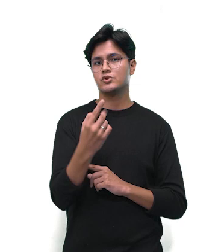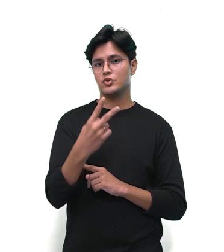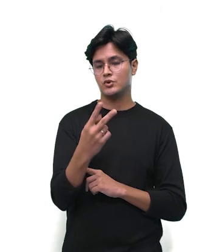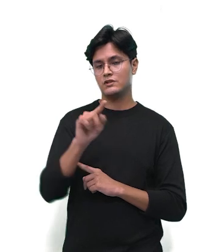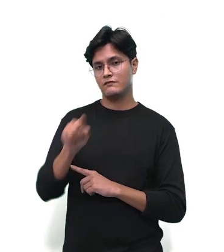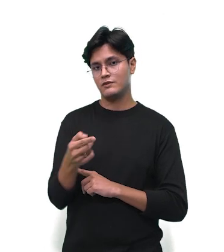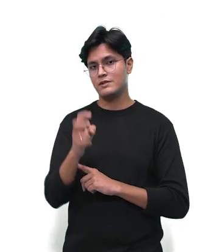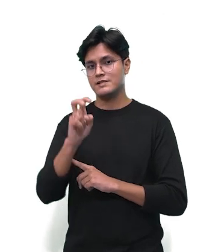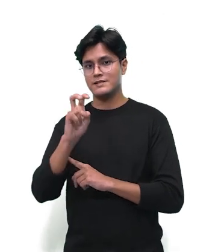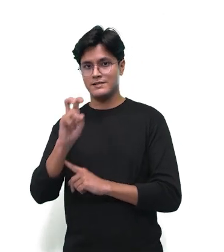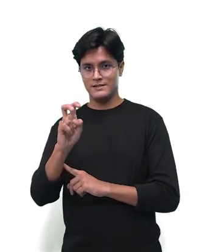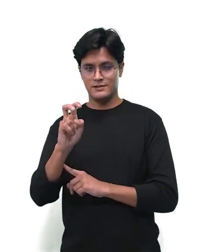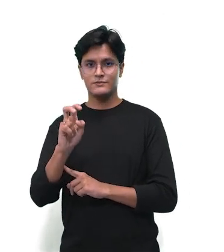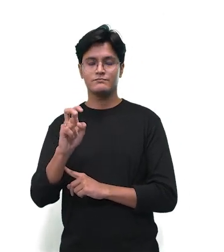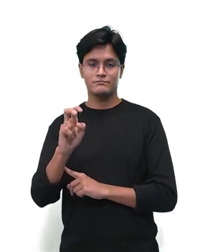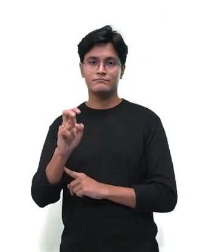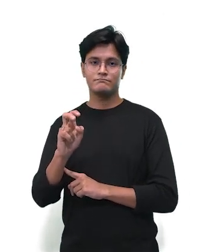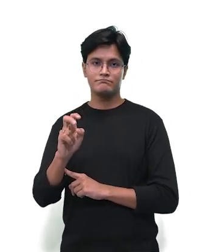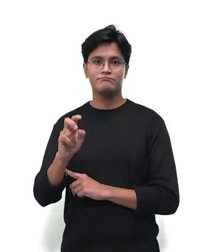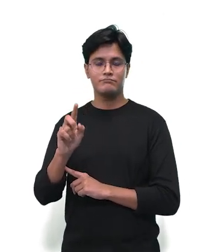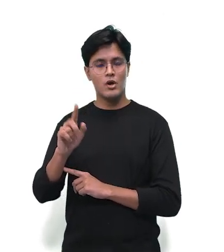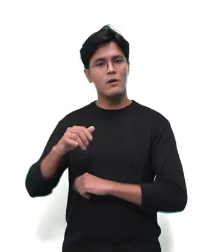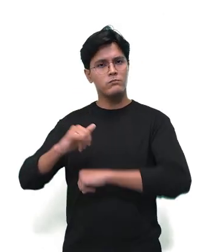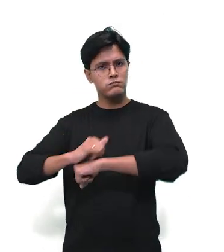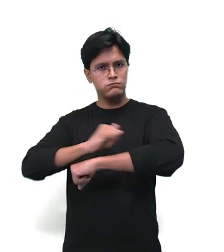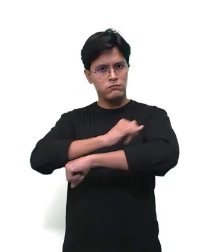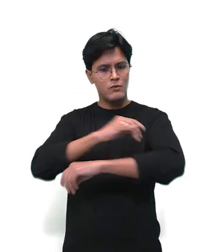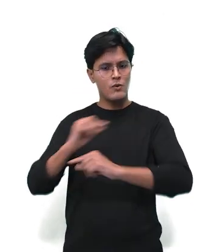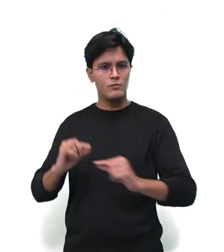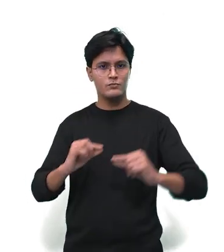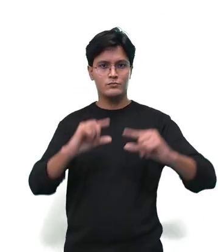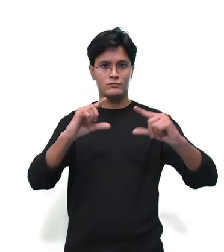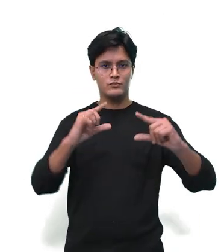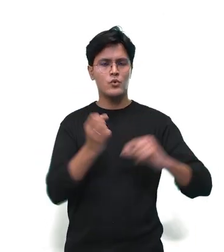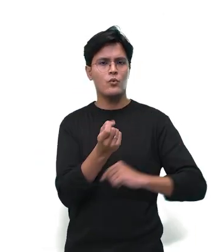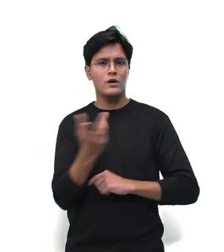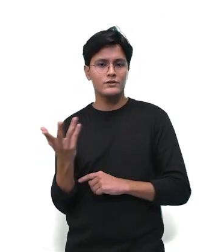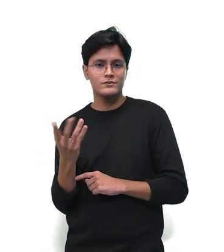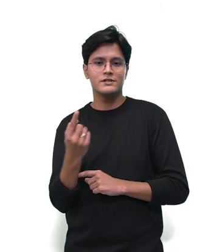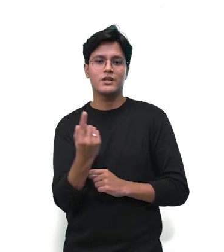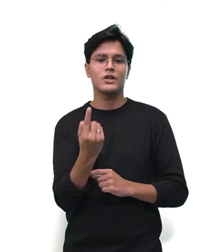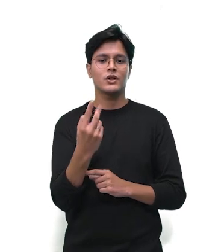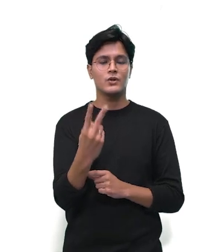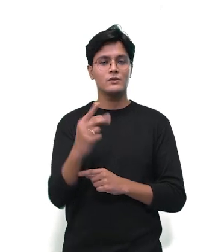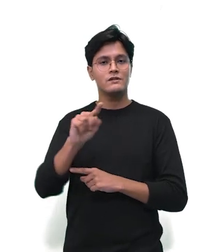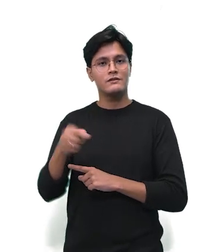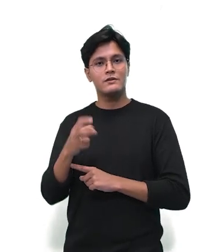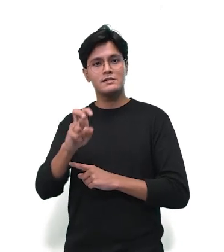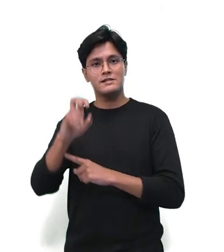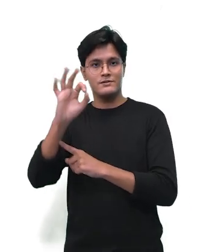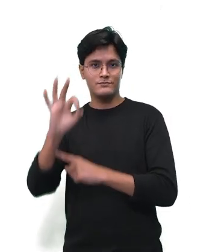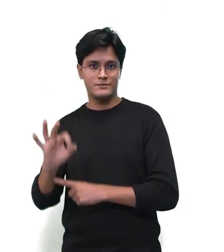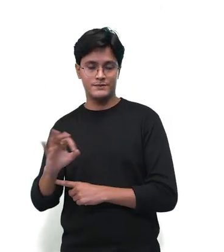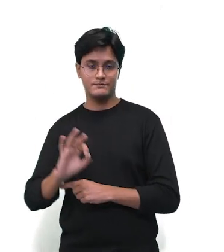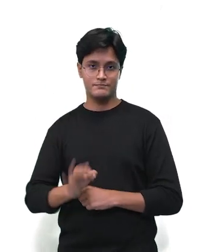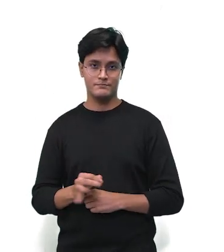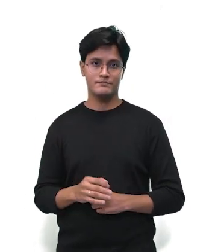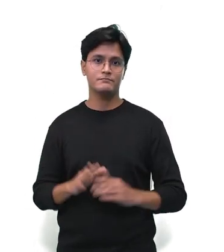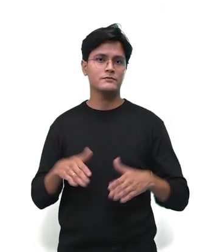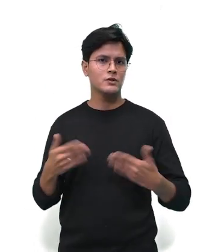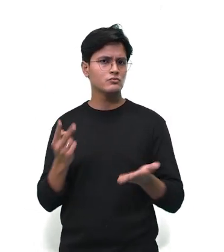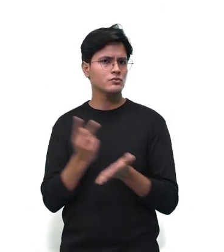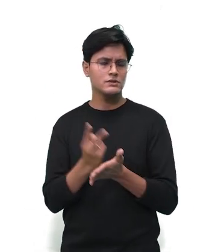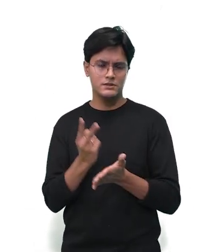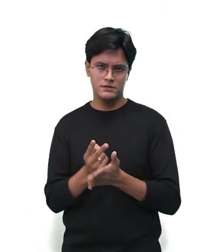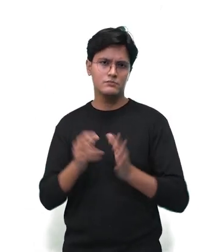12,5%. Esse foi o ganho de peso que a Diana teve. Viram só? Então, sempre dessa maneira, tá,